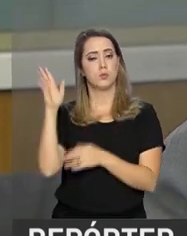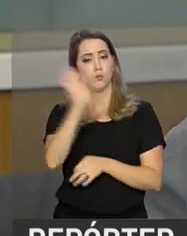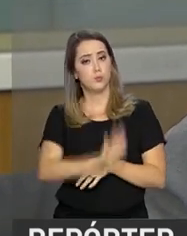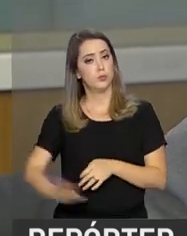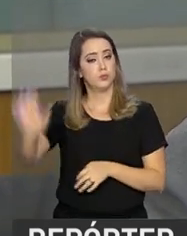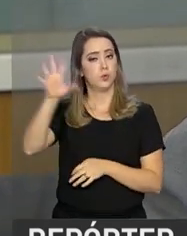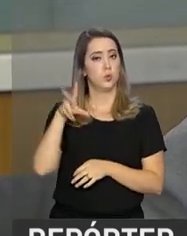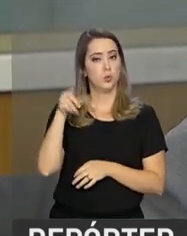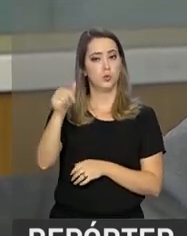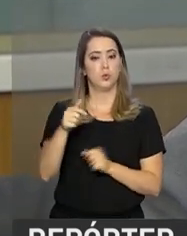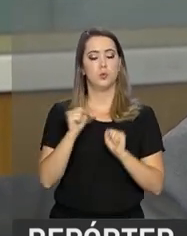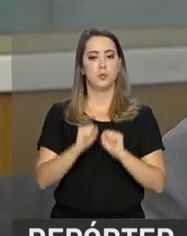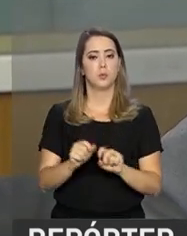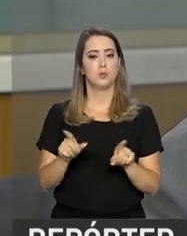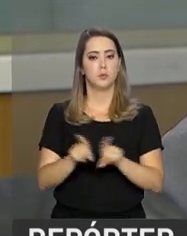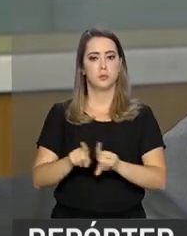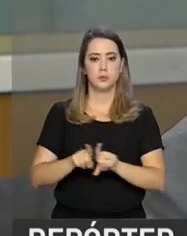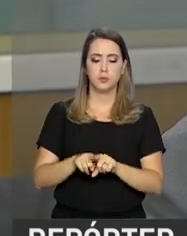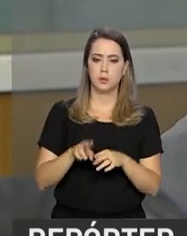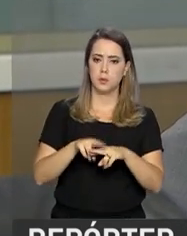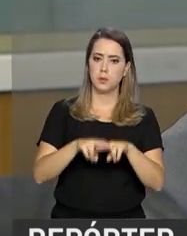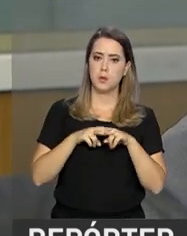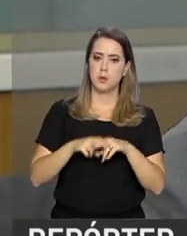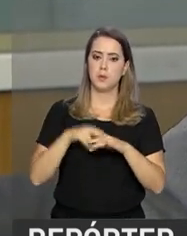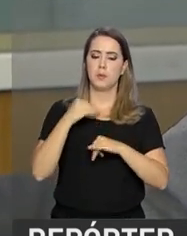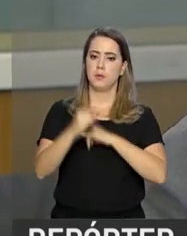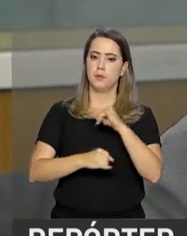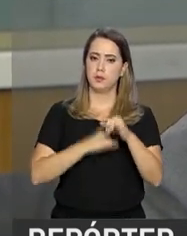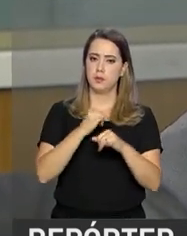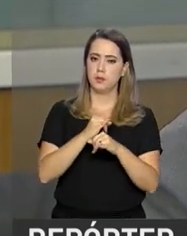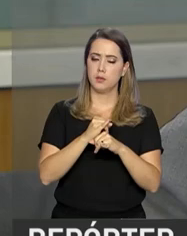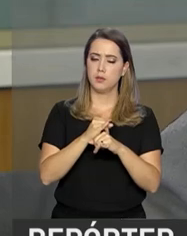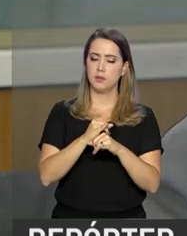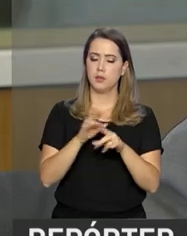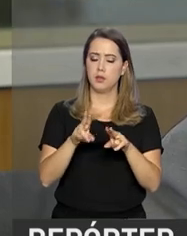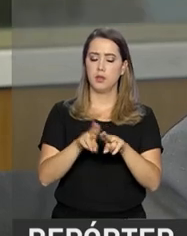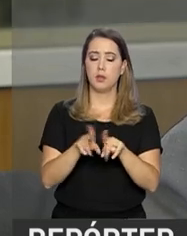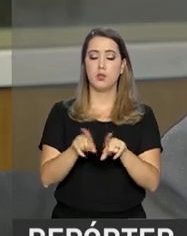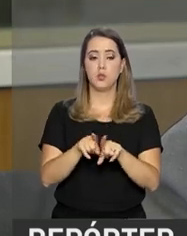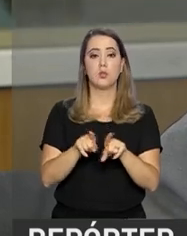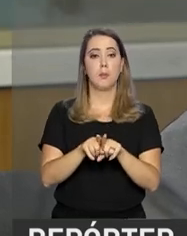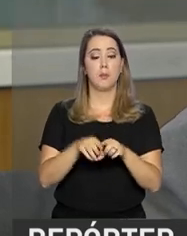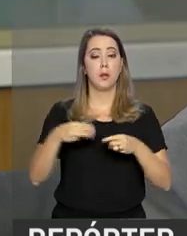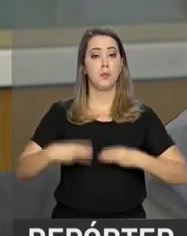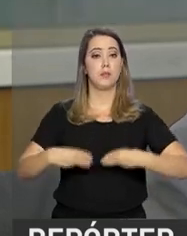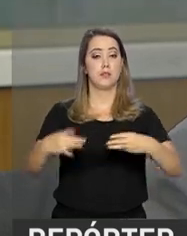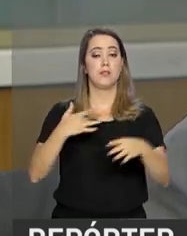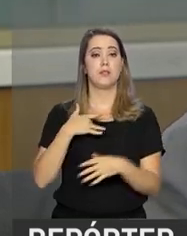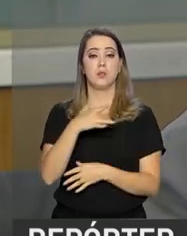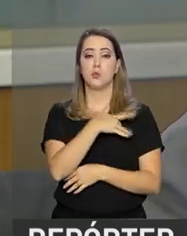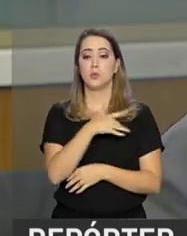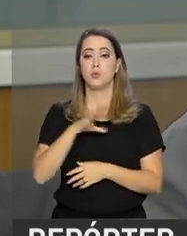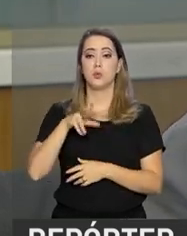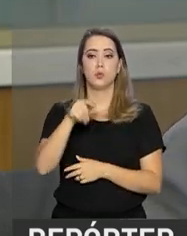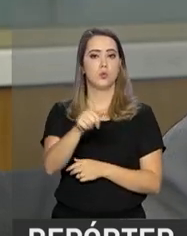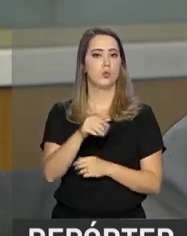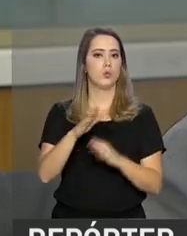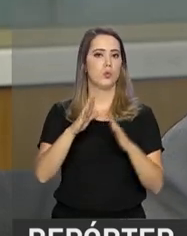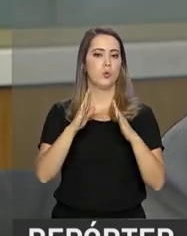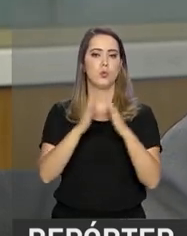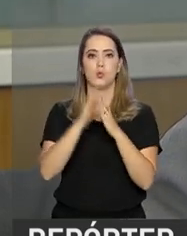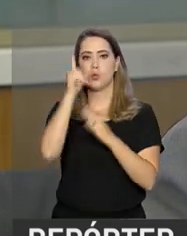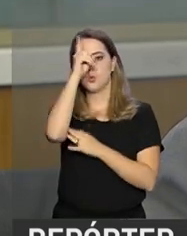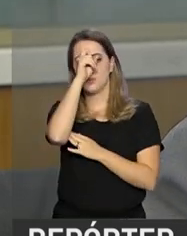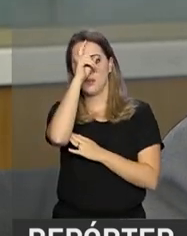vai permitir através do convênio com o ministério da saúde levar a banda larga para todos equipamentos saúde do